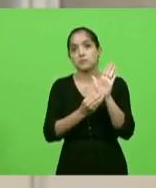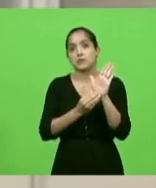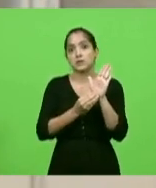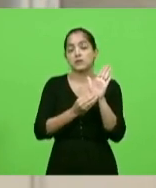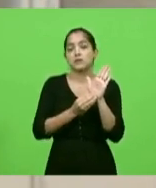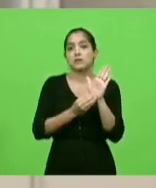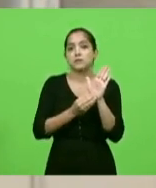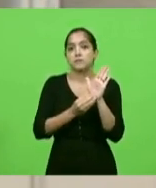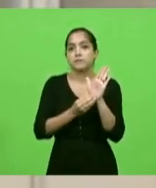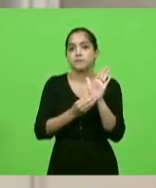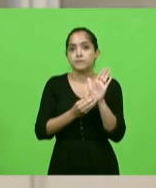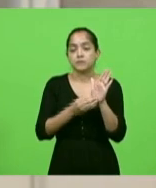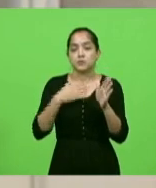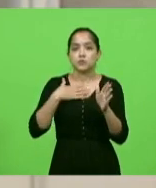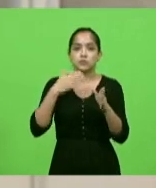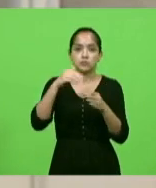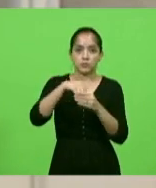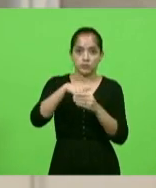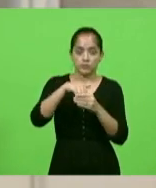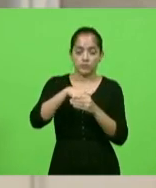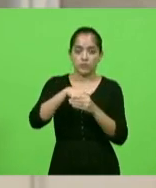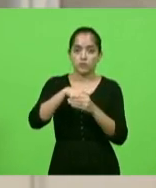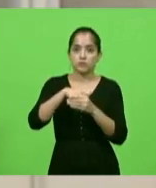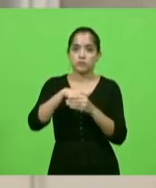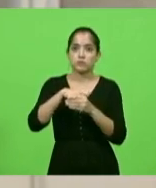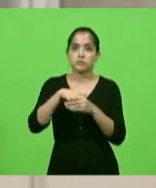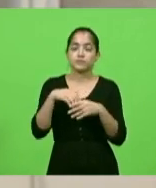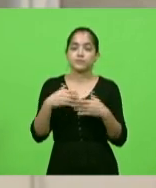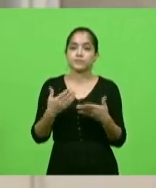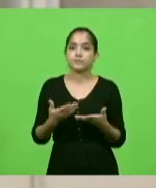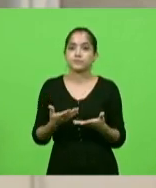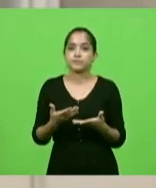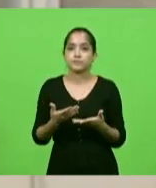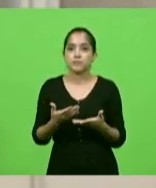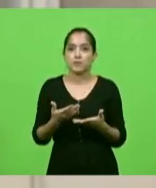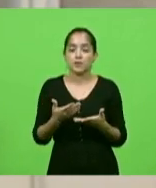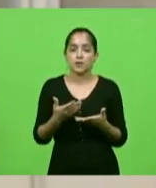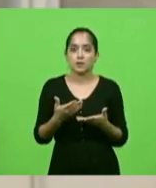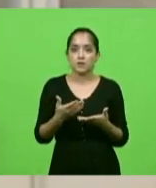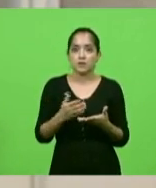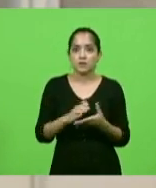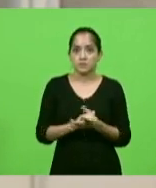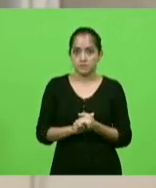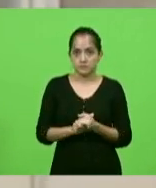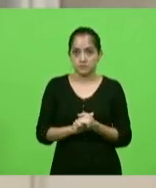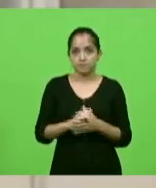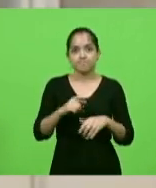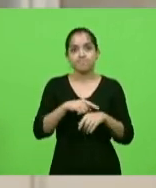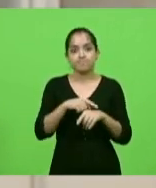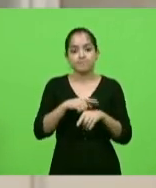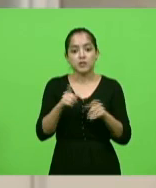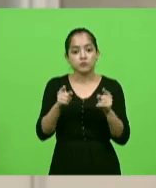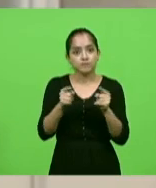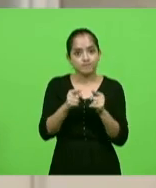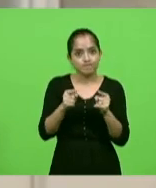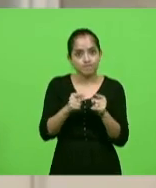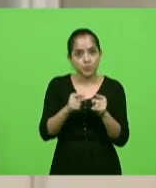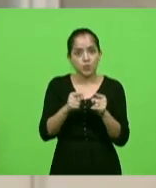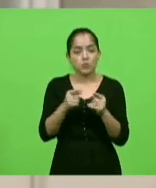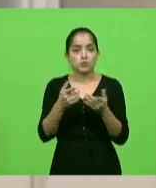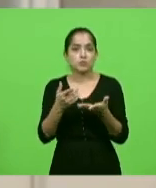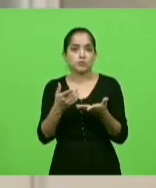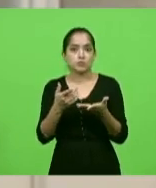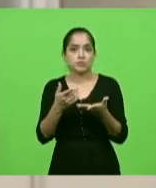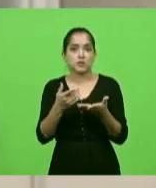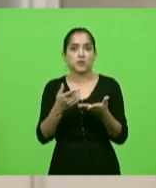reproduzo no meu voto mas que por reverência a brevidade deixarei de